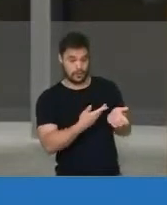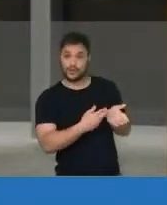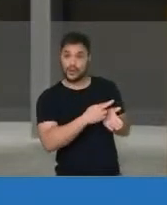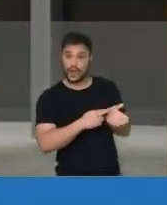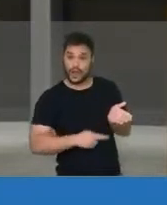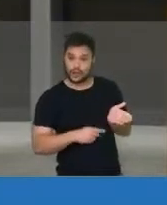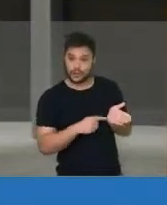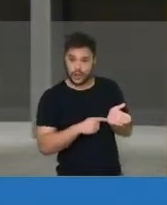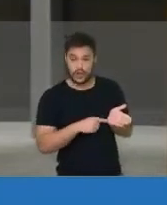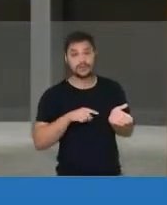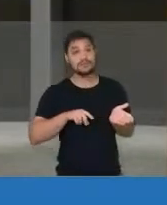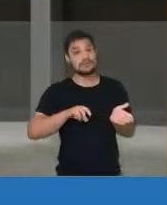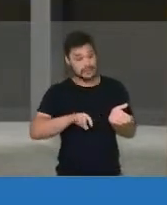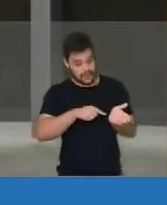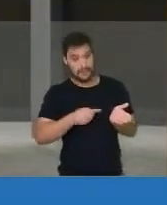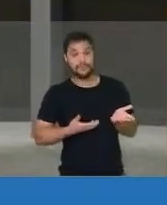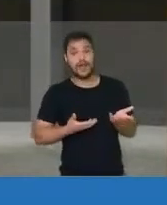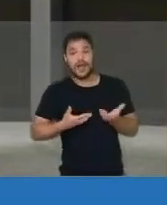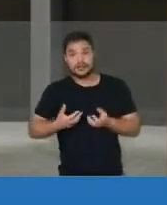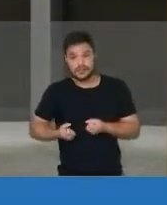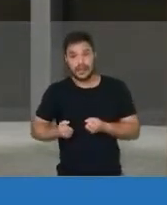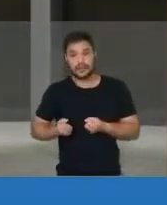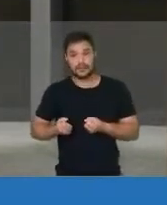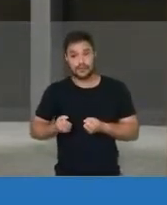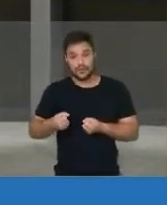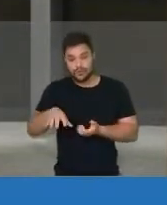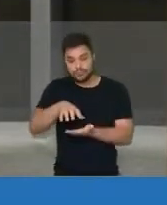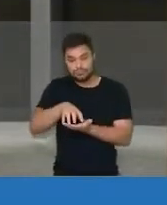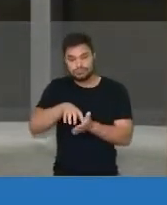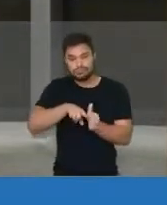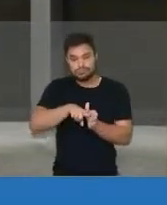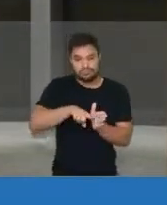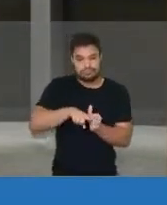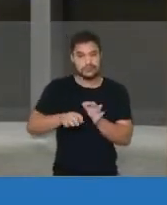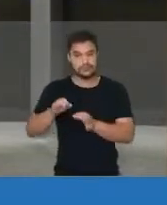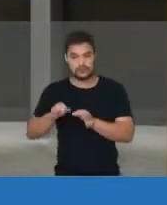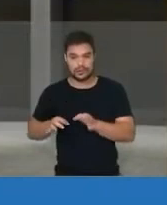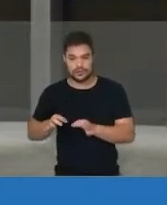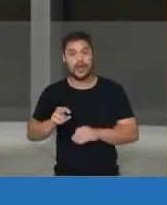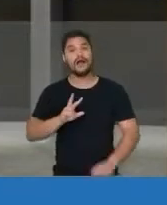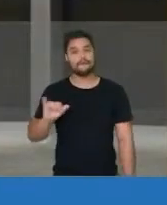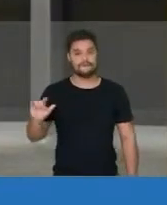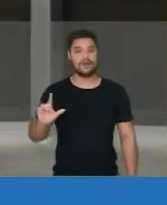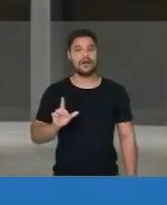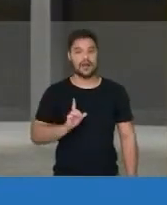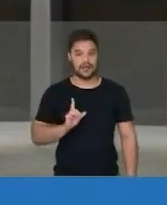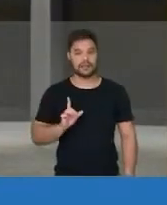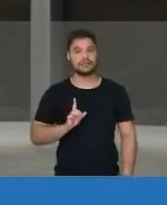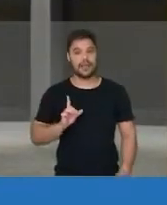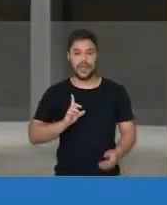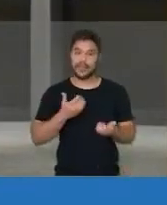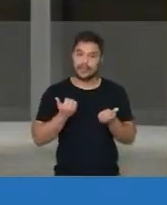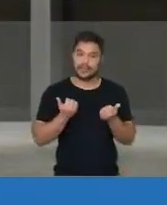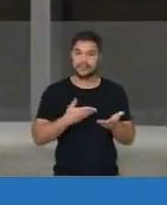for validado pelos órgãos de investigação e pela Justiça, haverá que ter